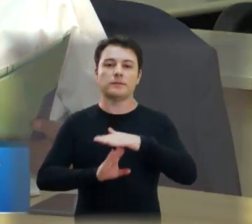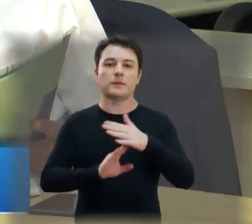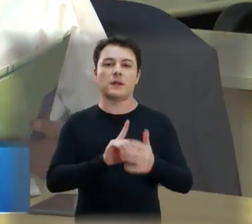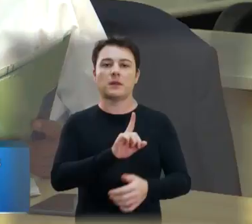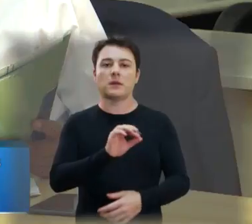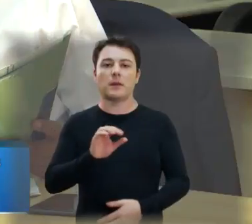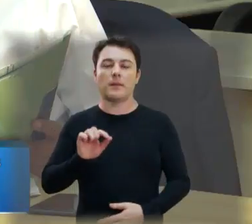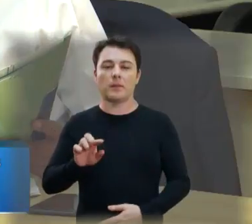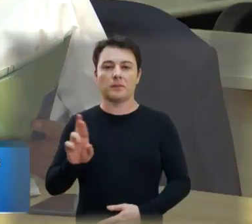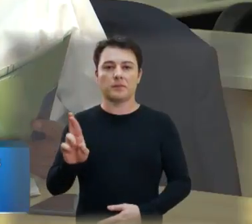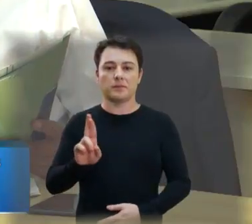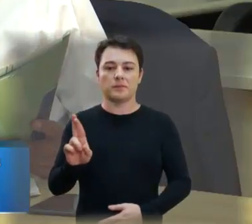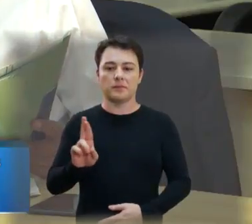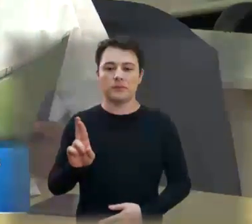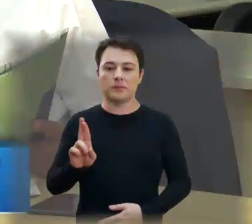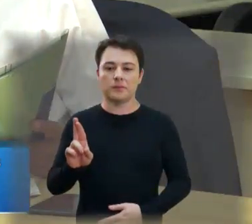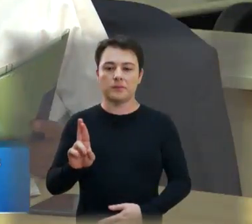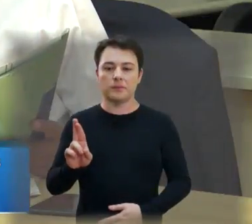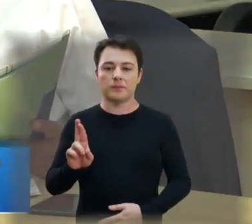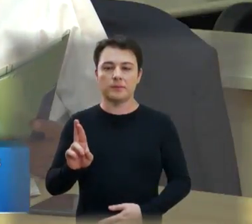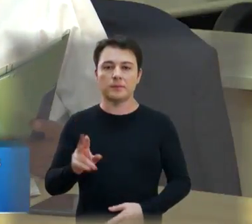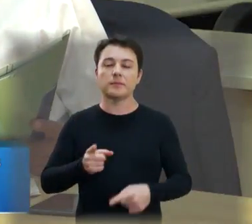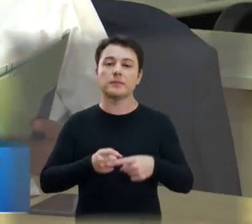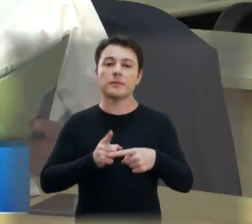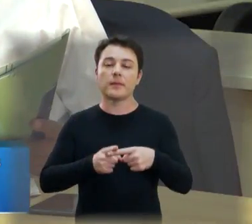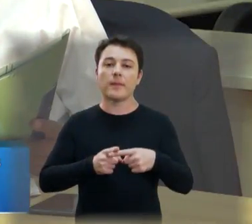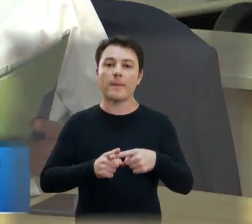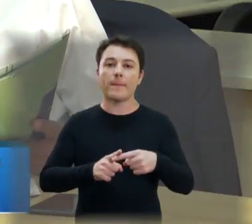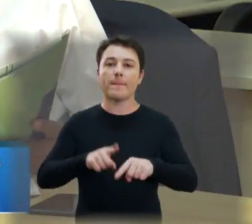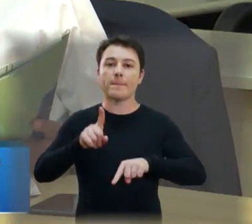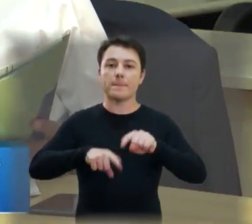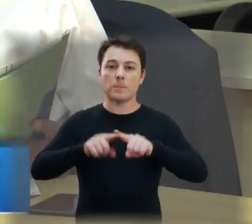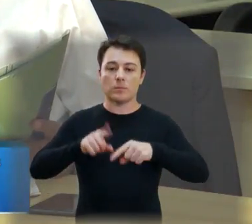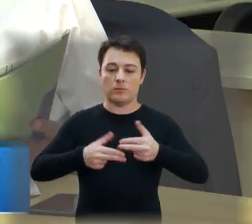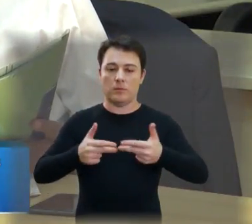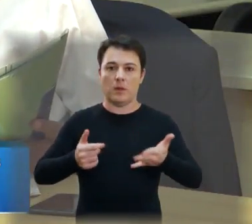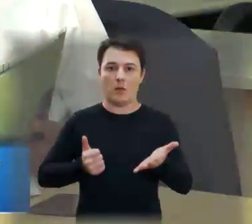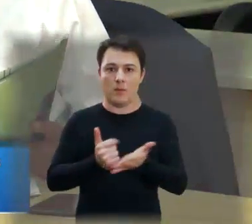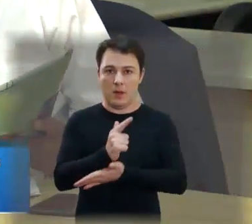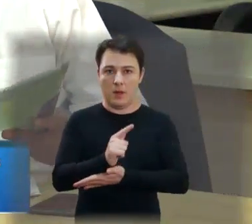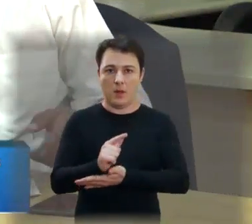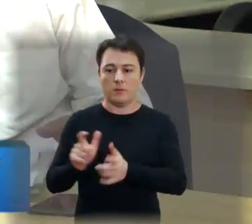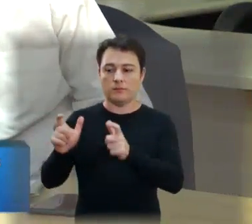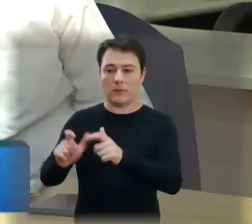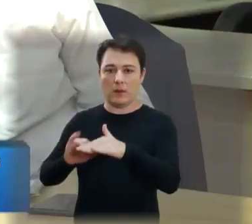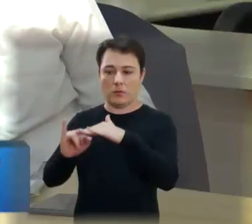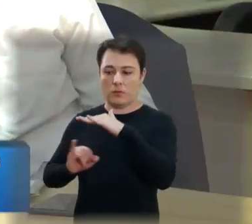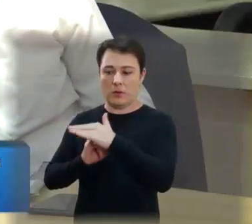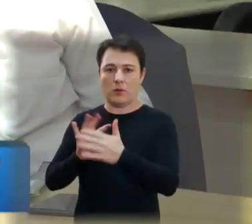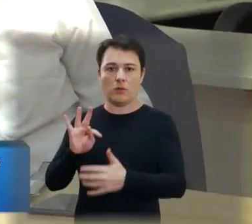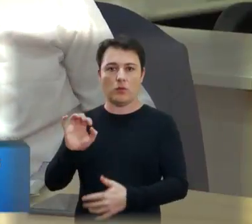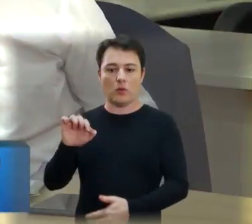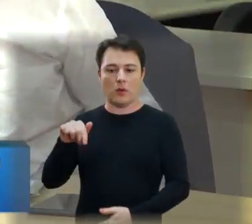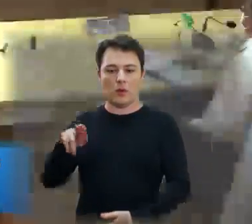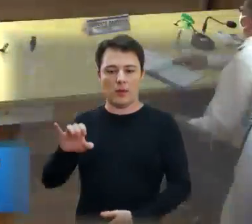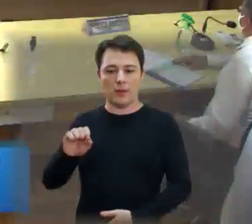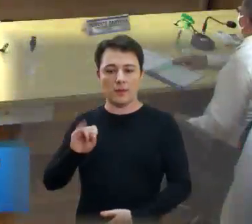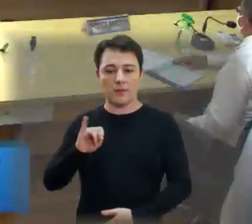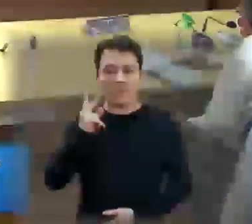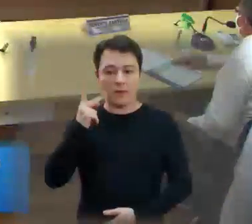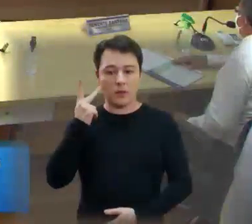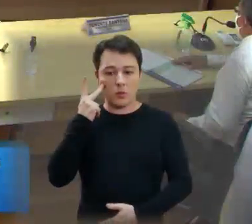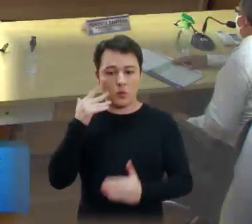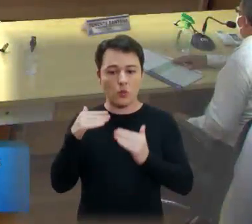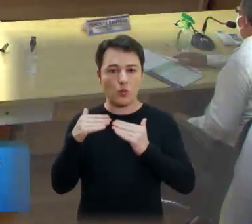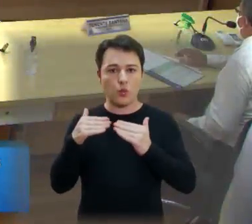de R$ 100 mil para aquisição de equipamentos para a Fundação TOC. Os vereadores forem favoráveis,